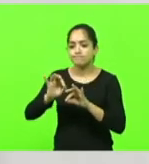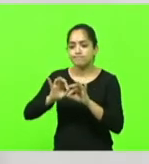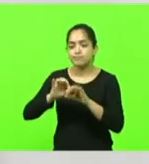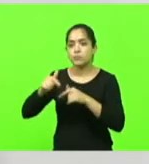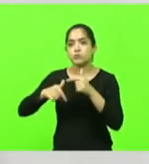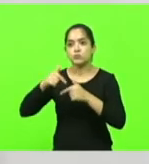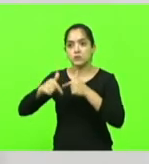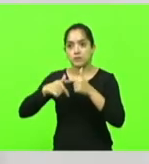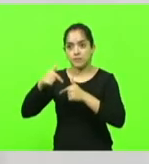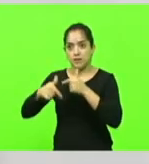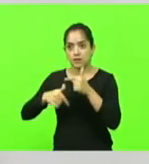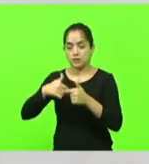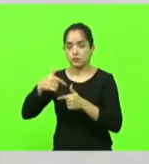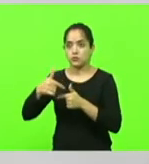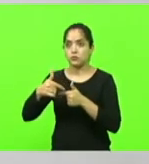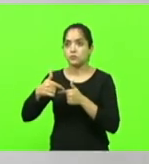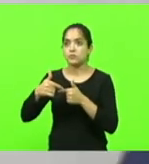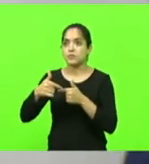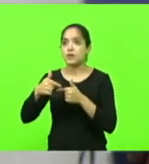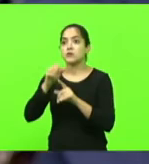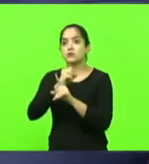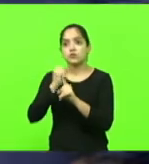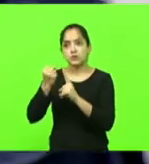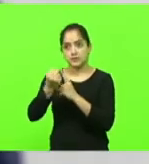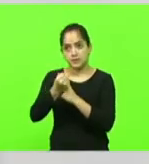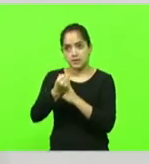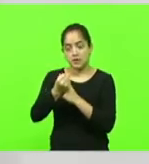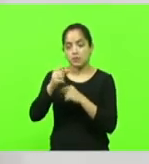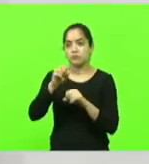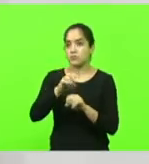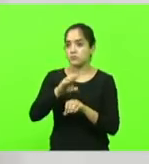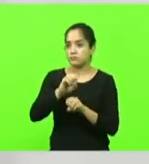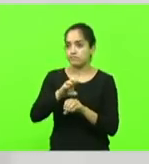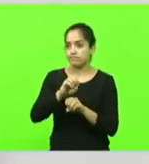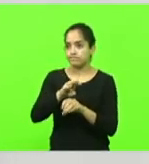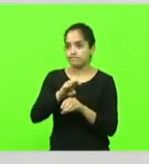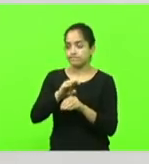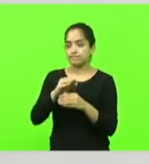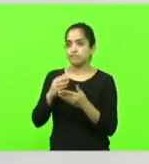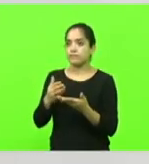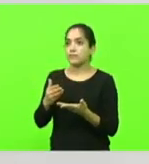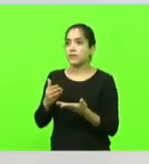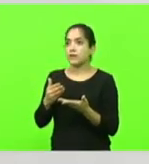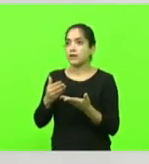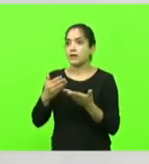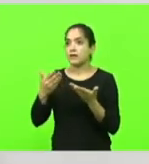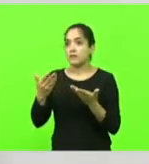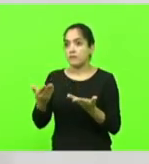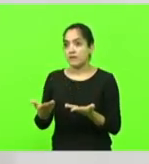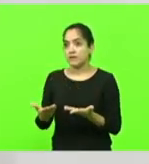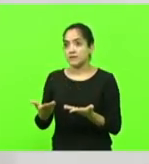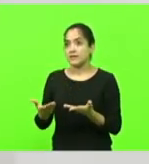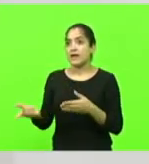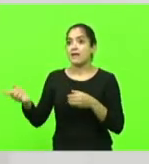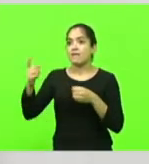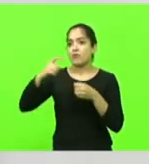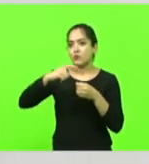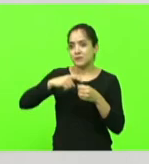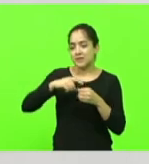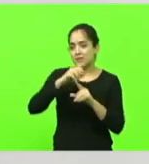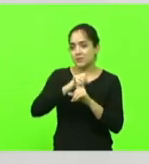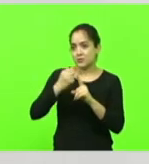comunidade xanxerense, um papel social e pedagógico. Ele não somente faz a função de ressocializar os